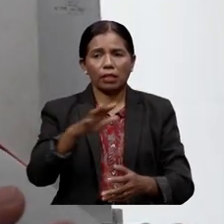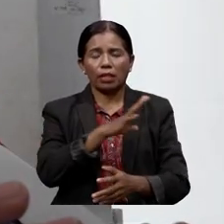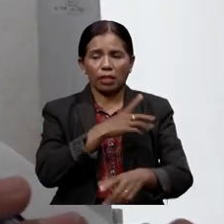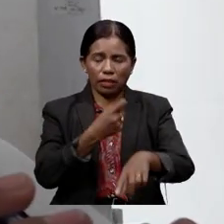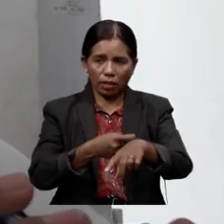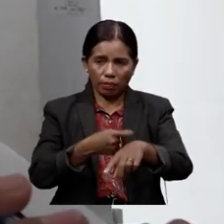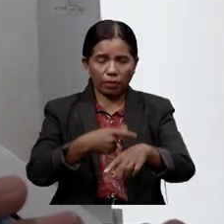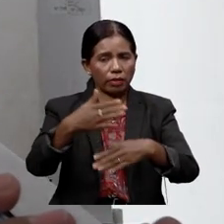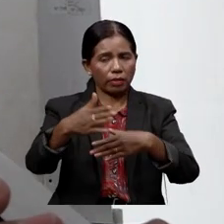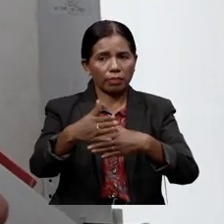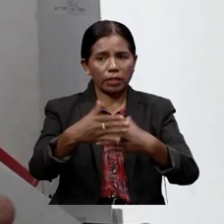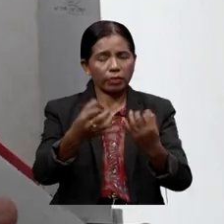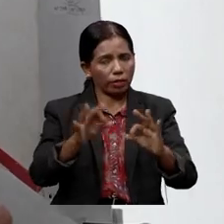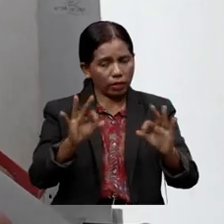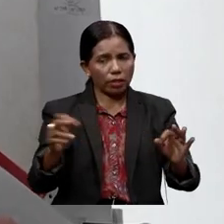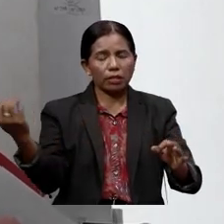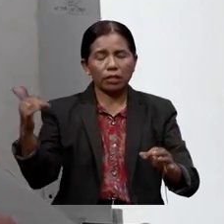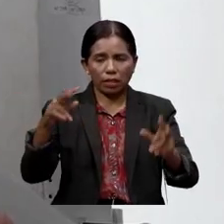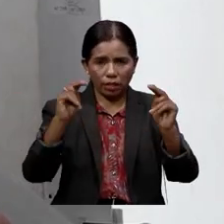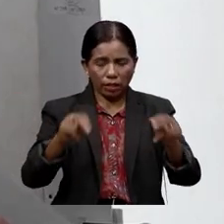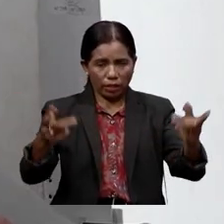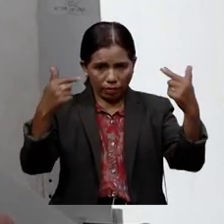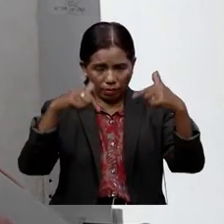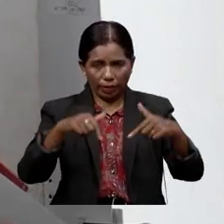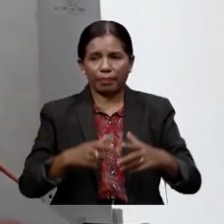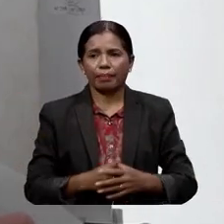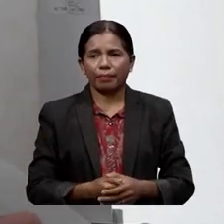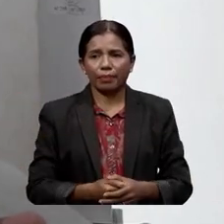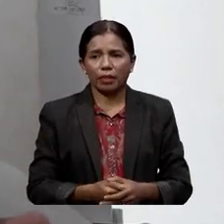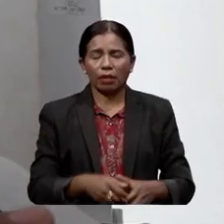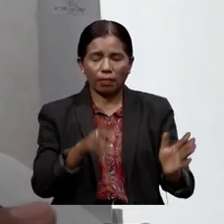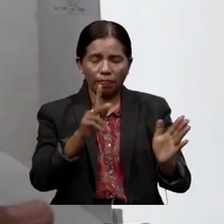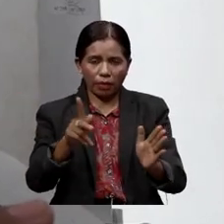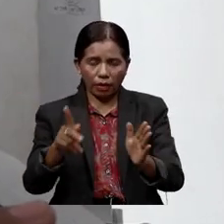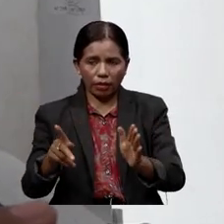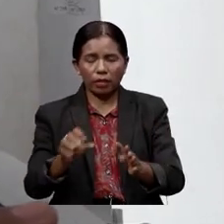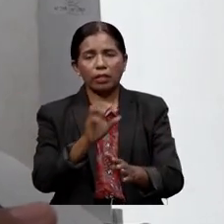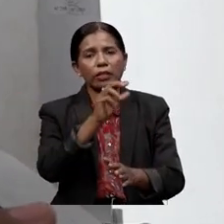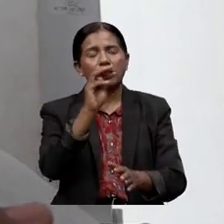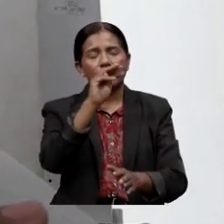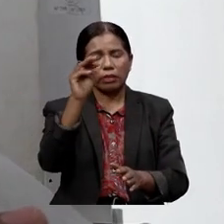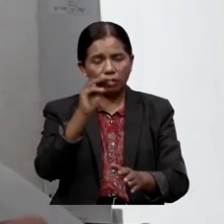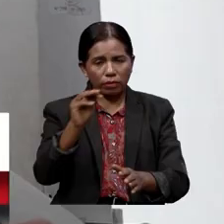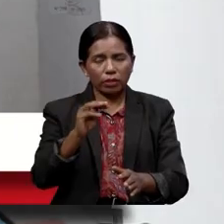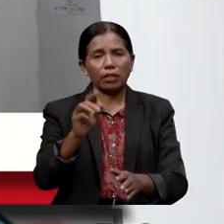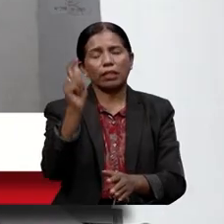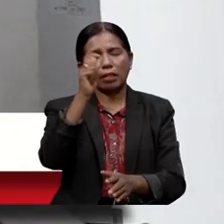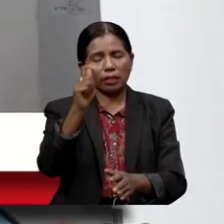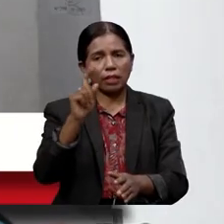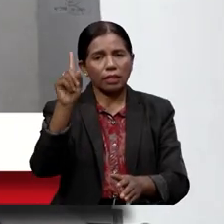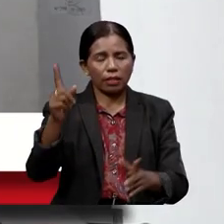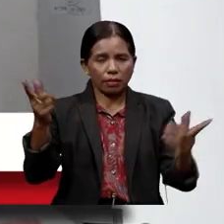porque é uma rotona, certo? Mai. Ah, nem certo, fila. Plano, né? Se uma terça, né? Ida mais tarde, você vê a Malaysia, né?